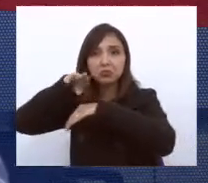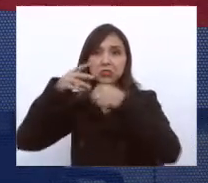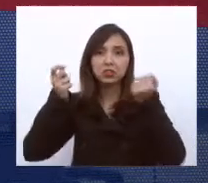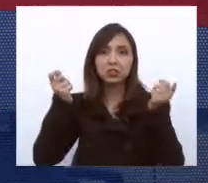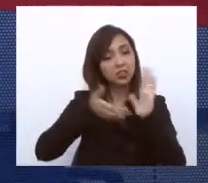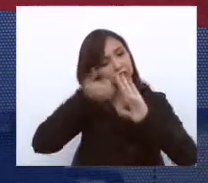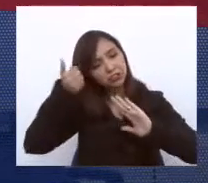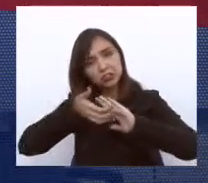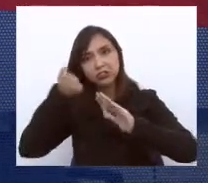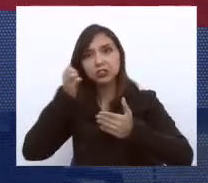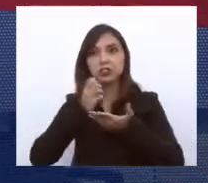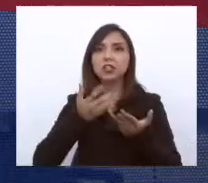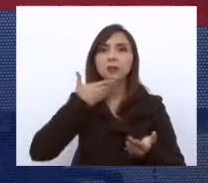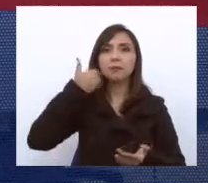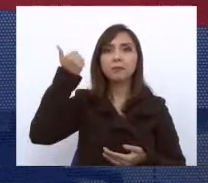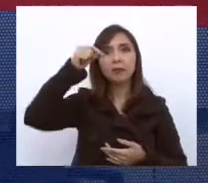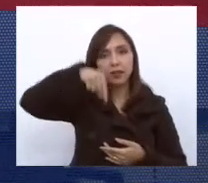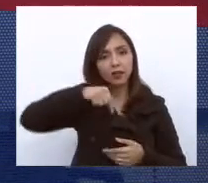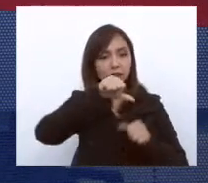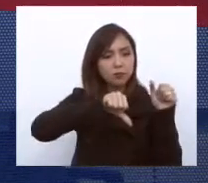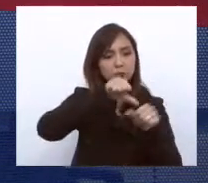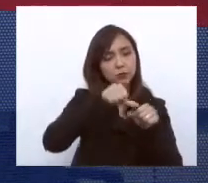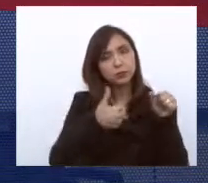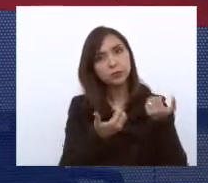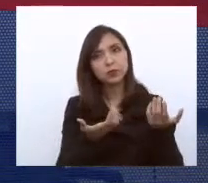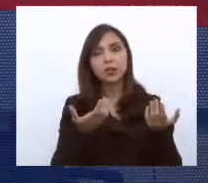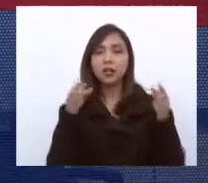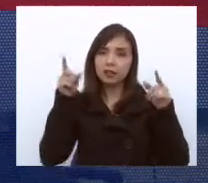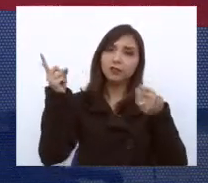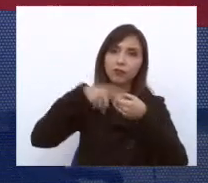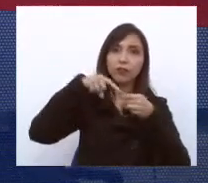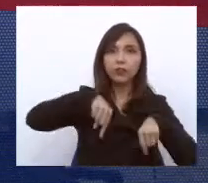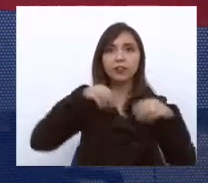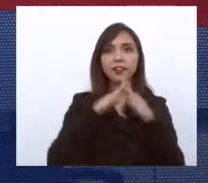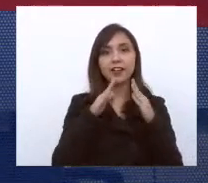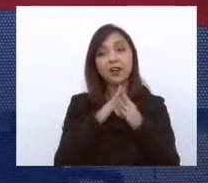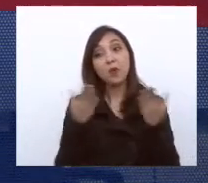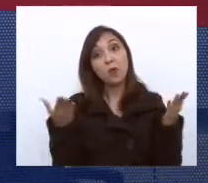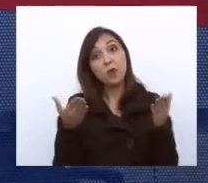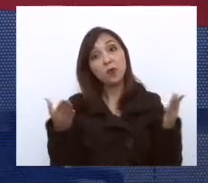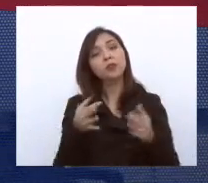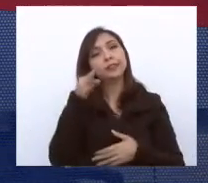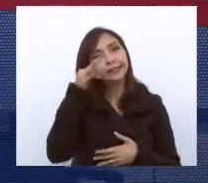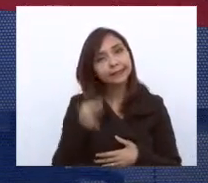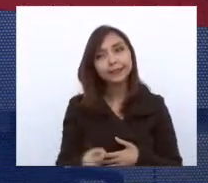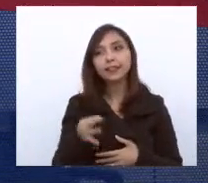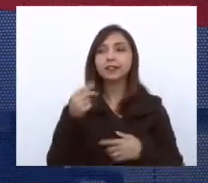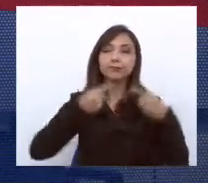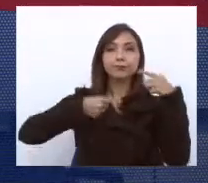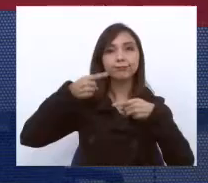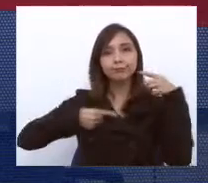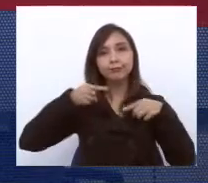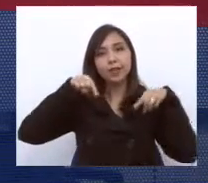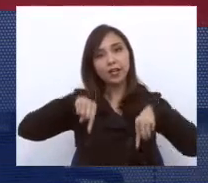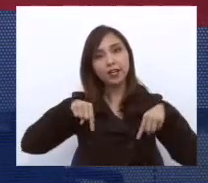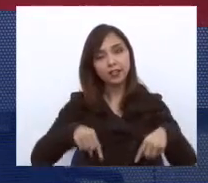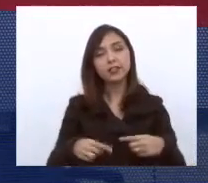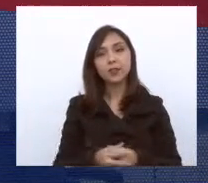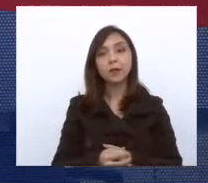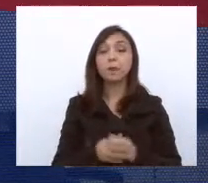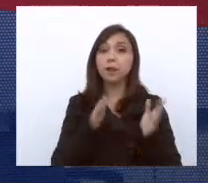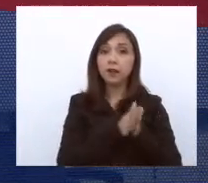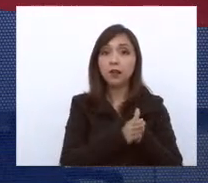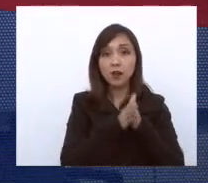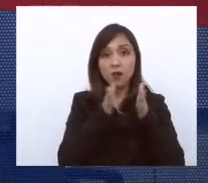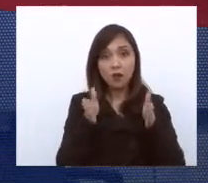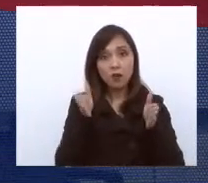fosse retirado para melhorias e aí sim pudesse retornar à casa. Então hoje vamos ter com certeza mais alguns debates nesse sentido. Já na ordem